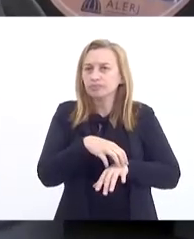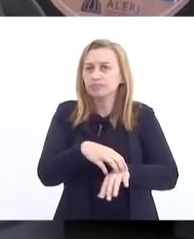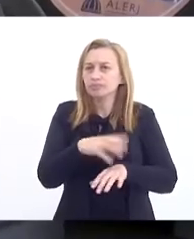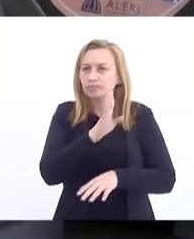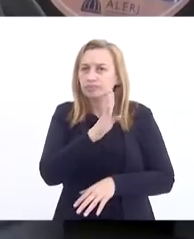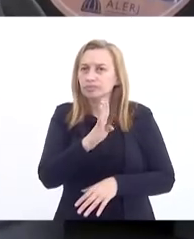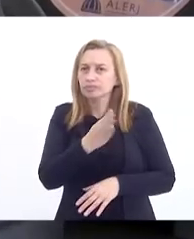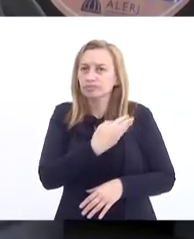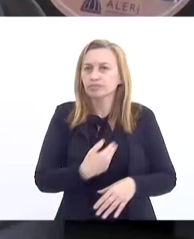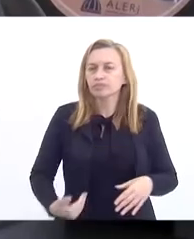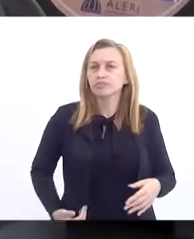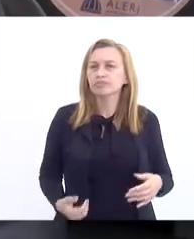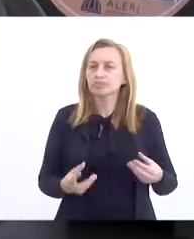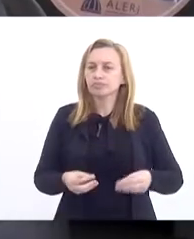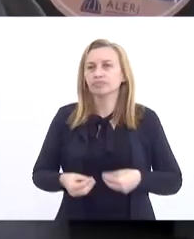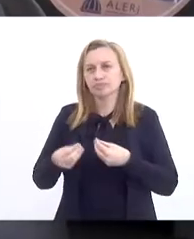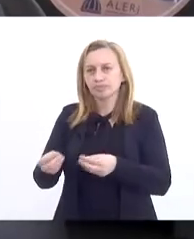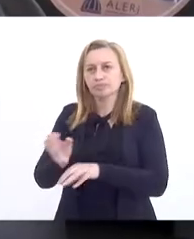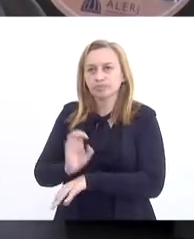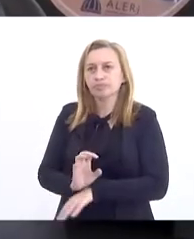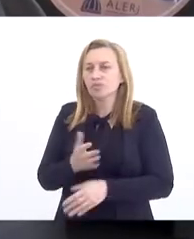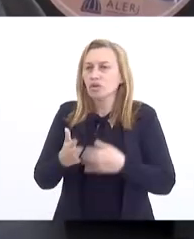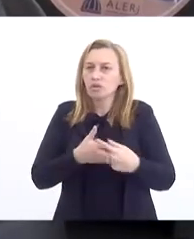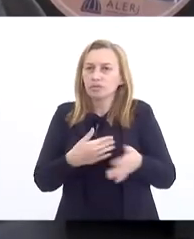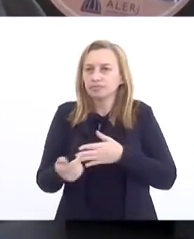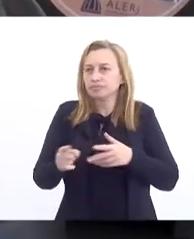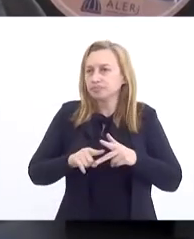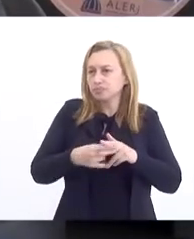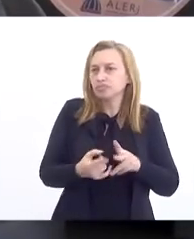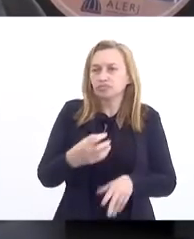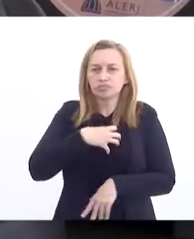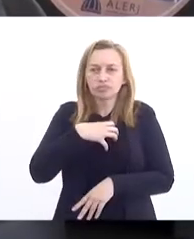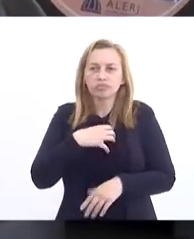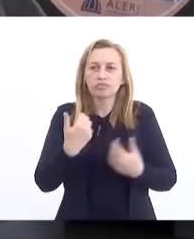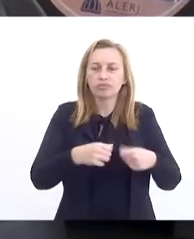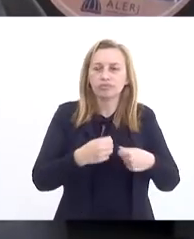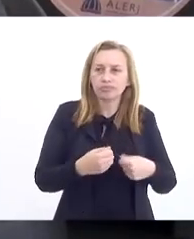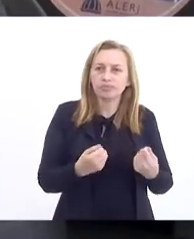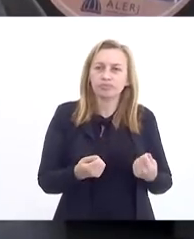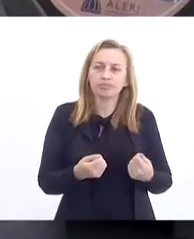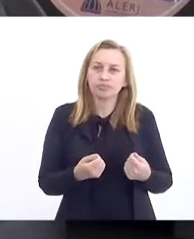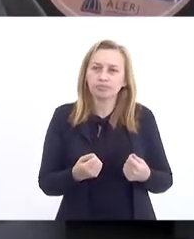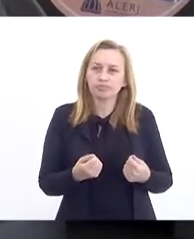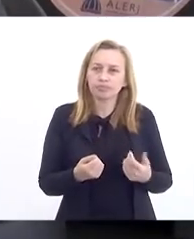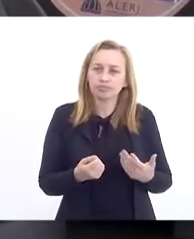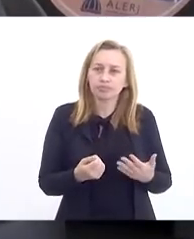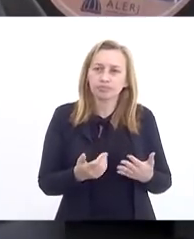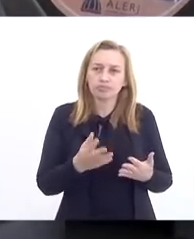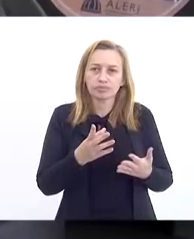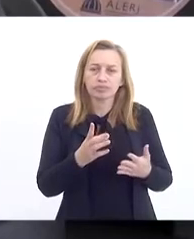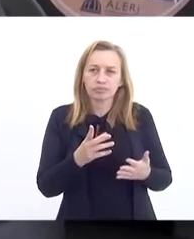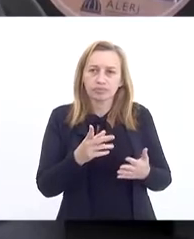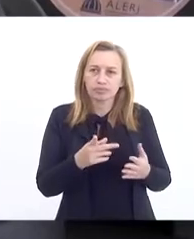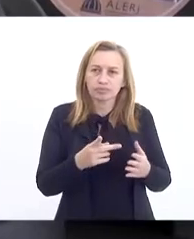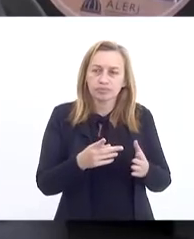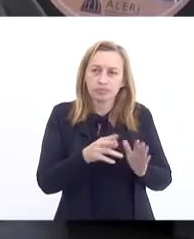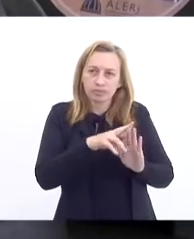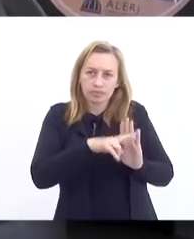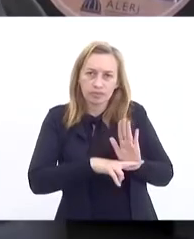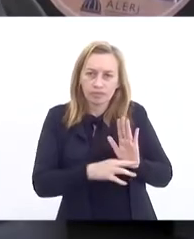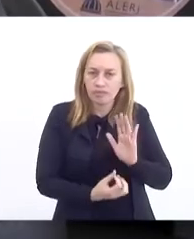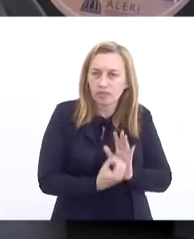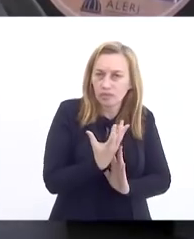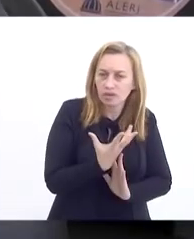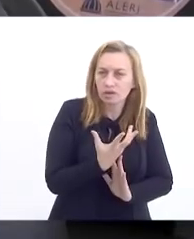atividade concedida pelo Estado. Então, qualquer alteração nesse sentido tem que ser nos termos da concessão. Se a gente abre o precedente para criar regra